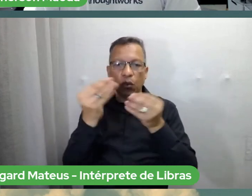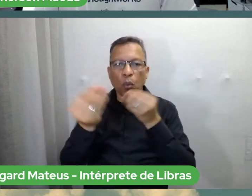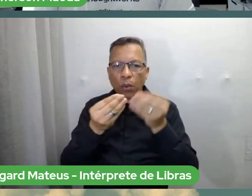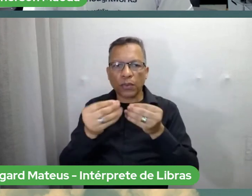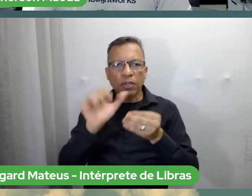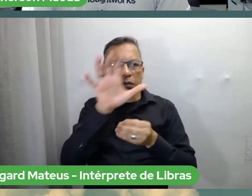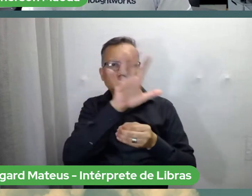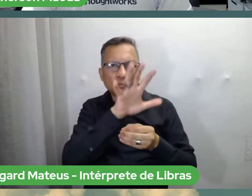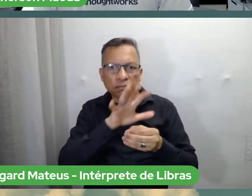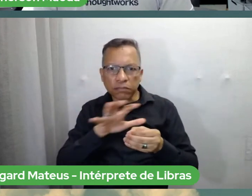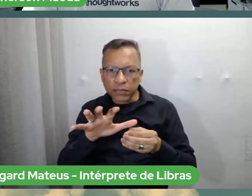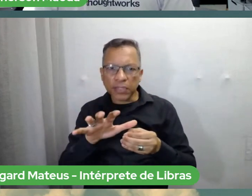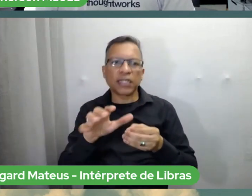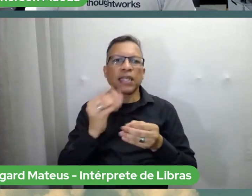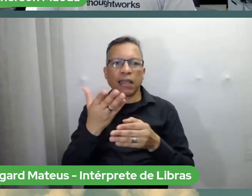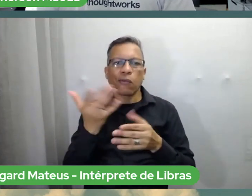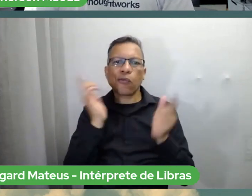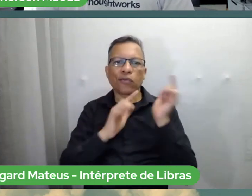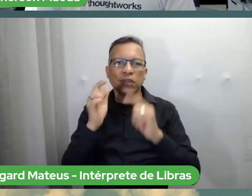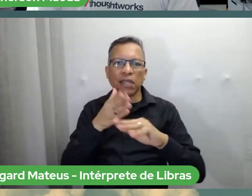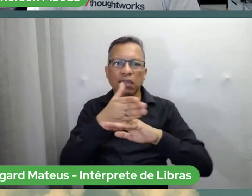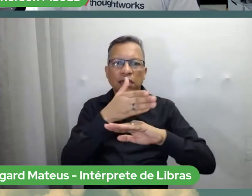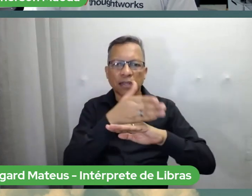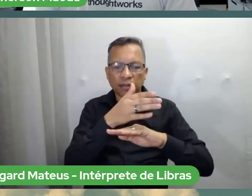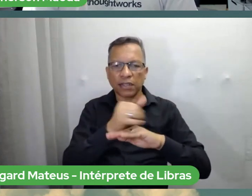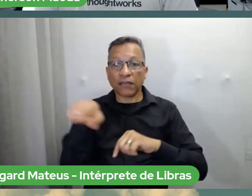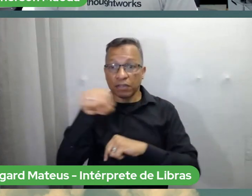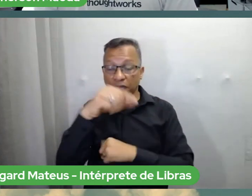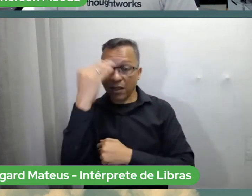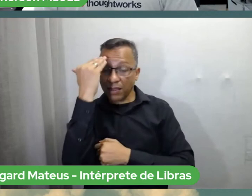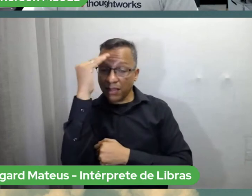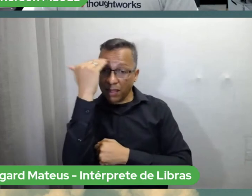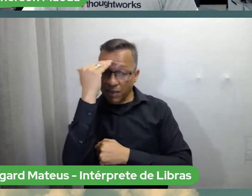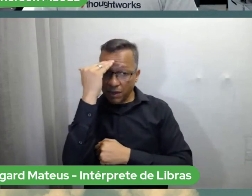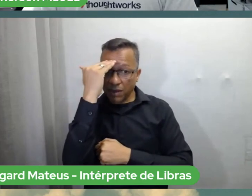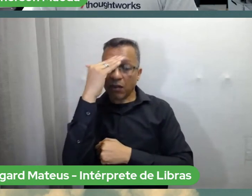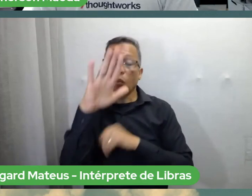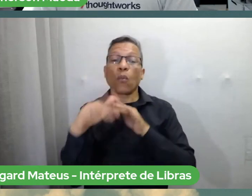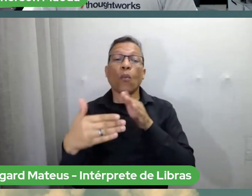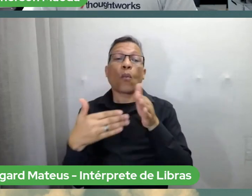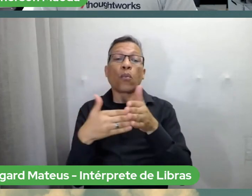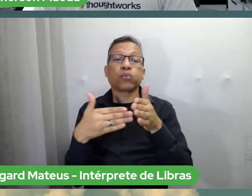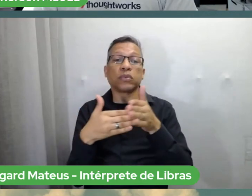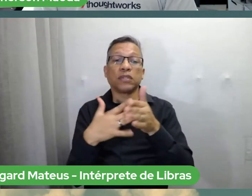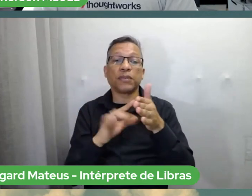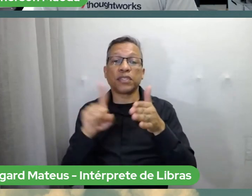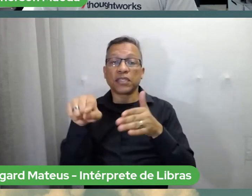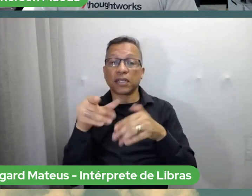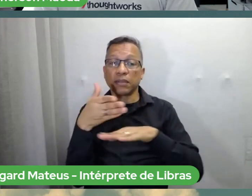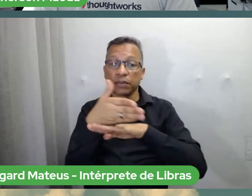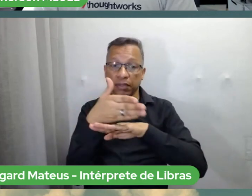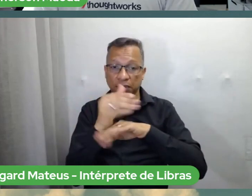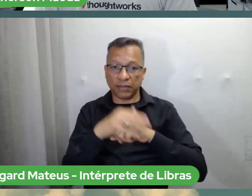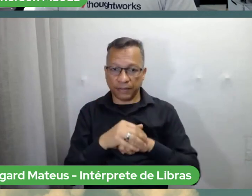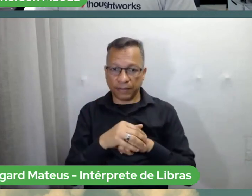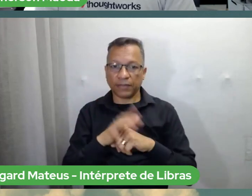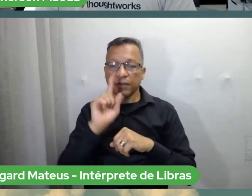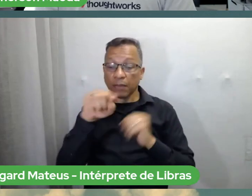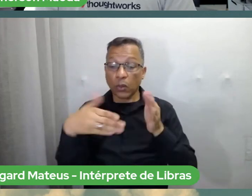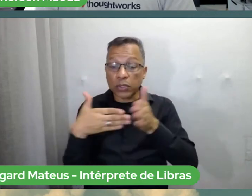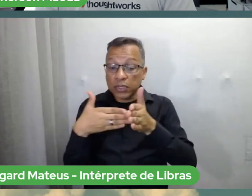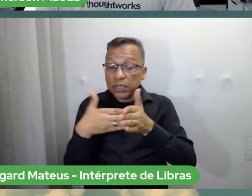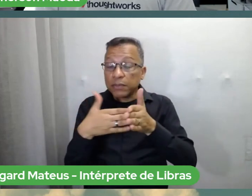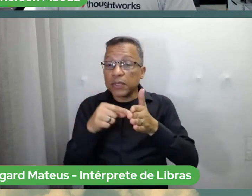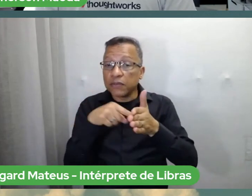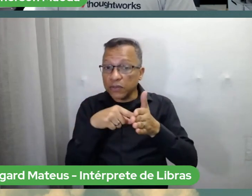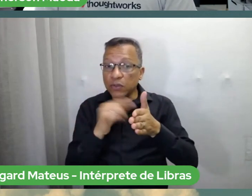domínios, porque aí você vai começar a entender quais são os limites desses domínios, né? E aí, com esses limites de domínio, você consegue também